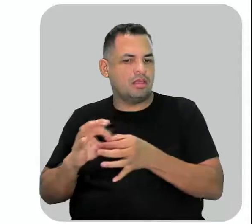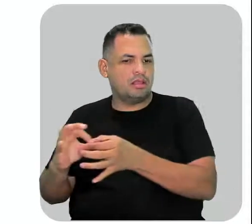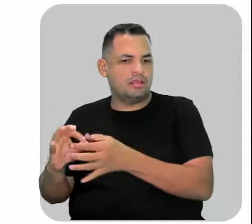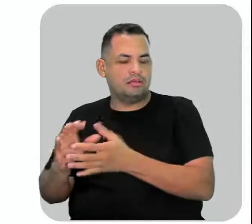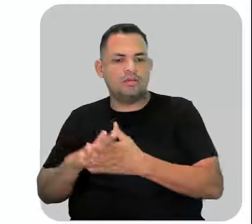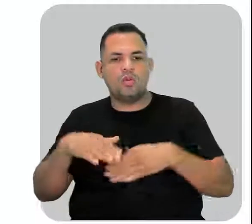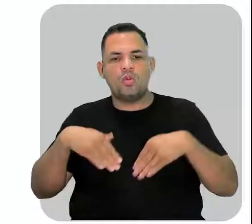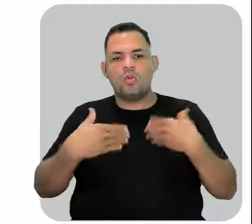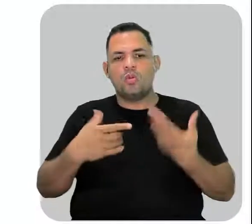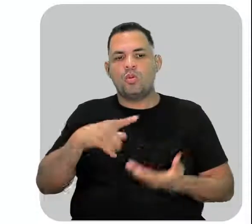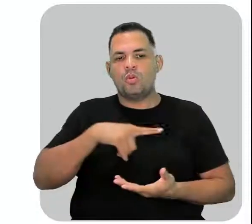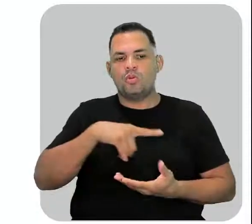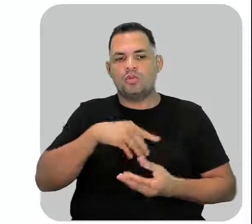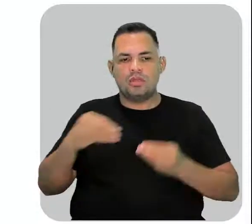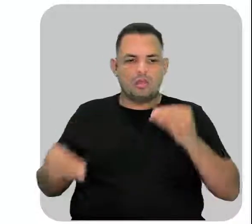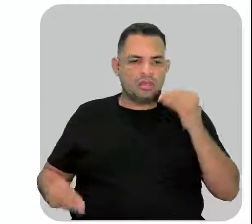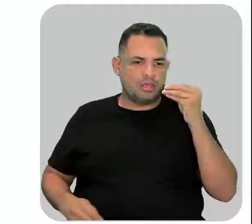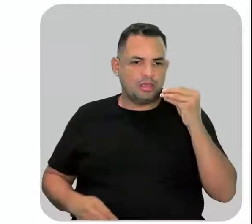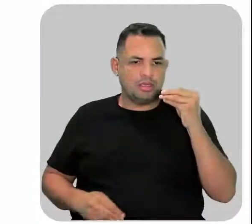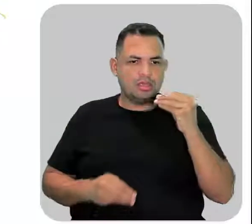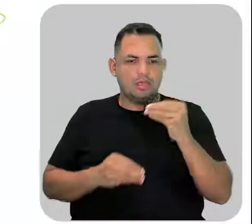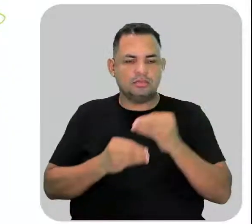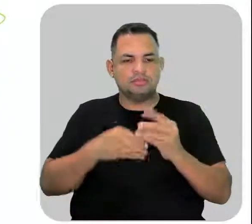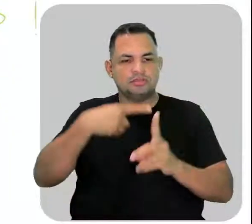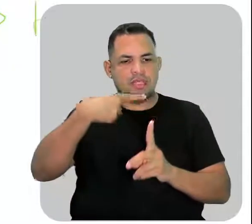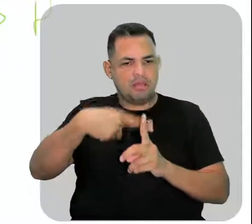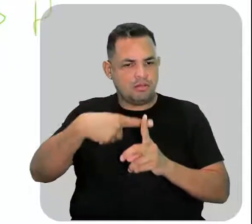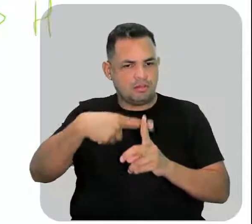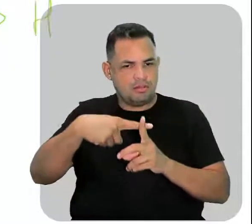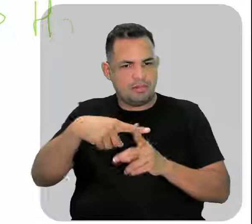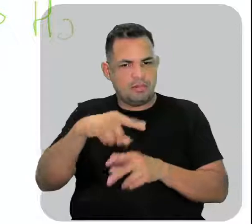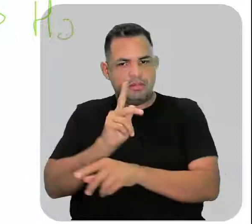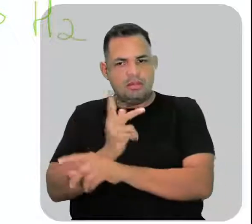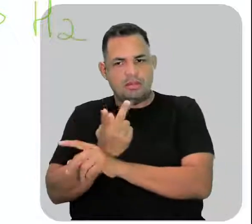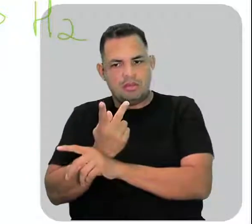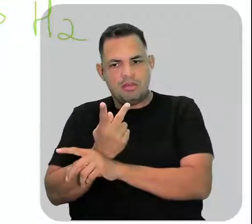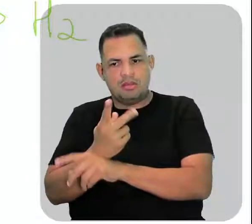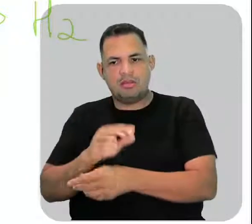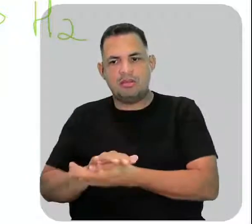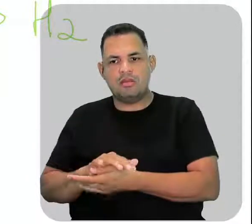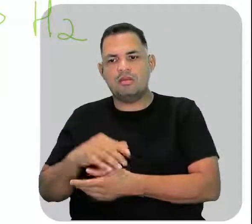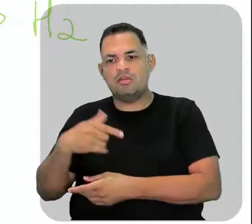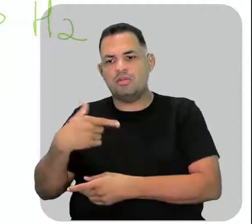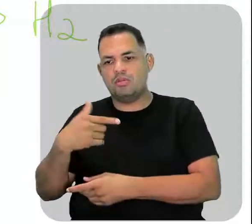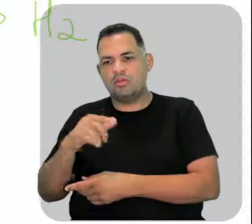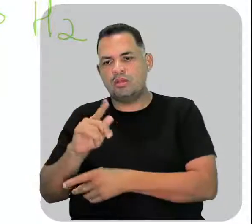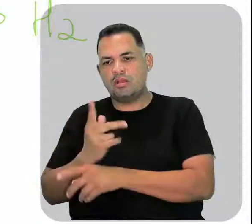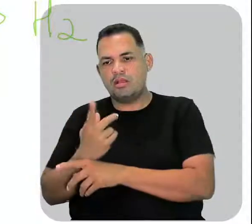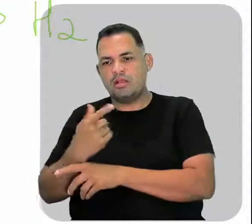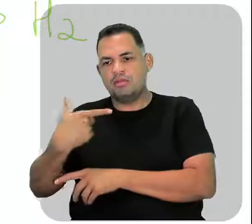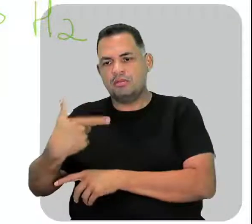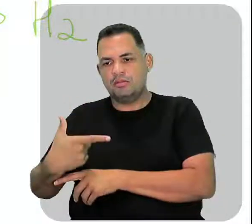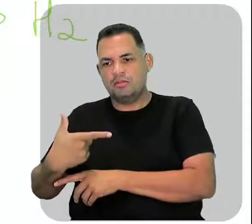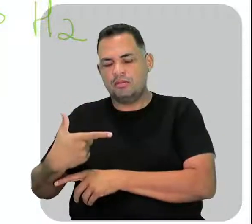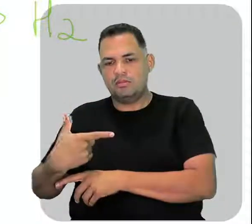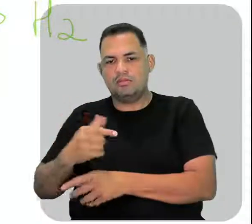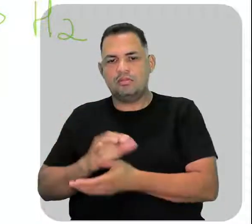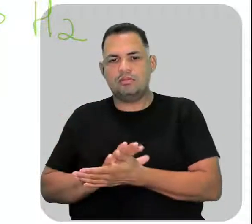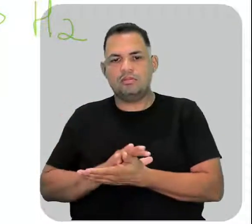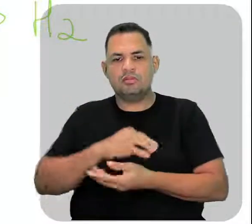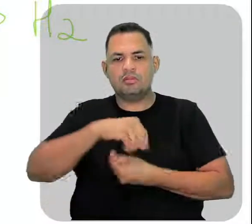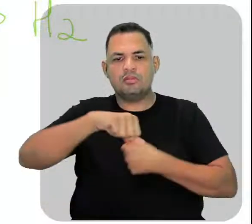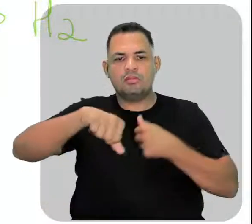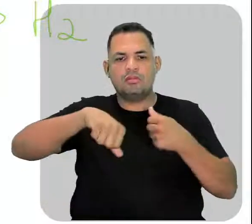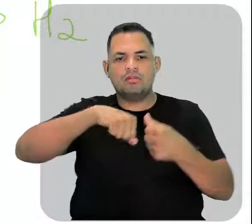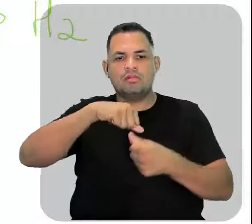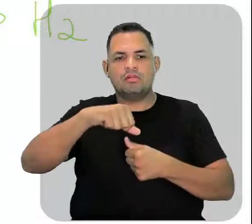na adição do hidrogênio, nós teremos a adição do H2, que vai formar